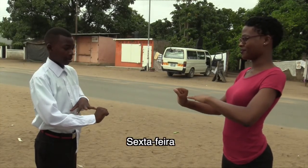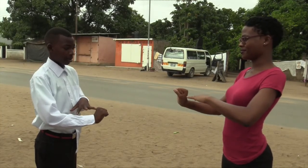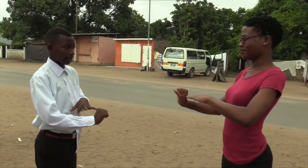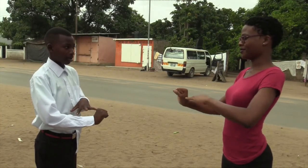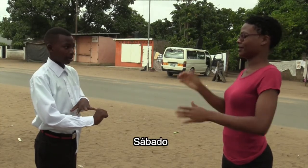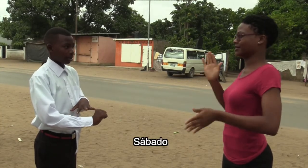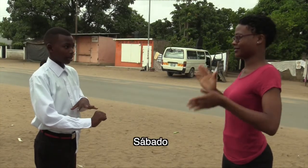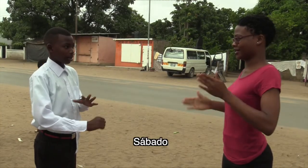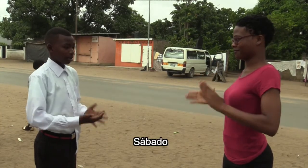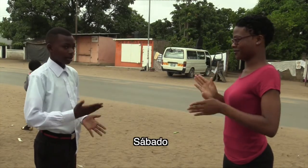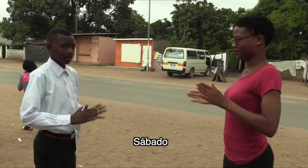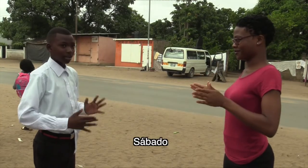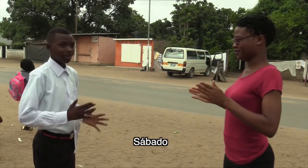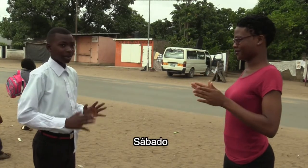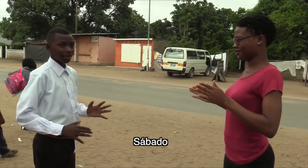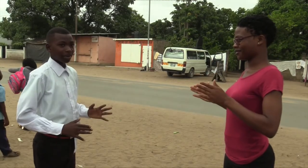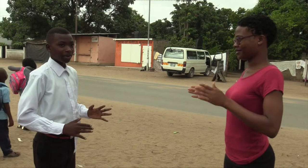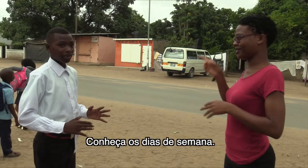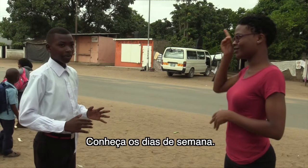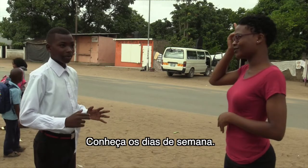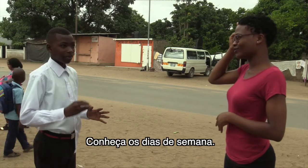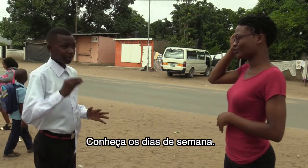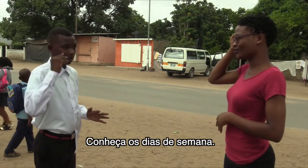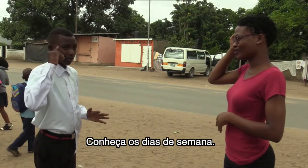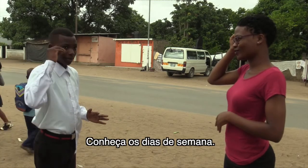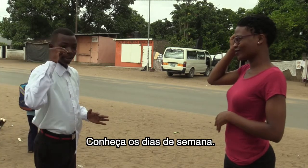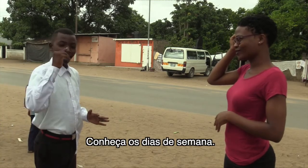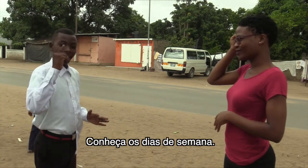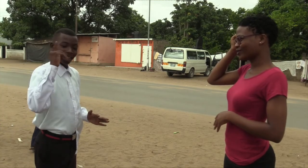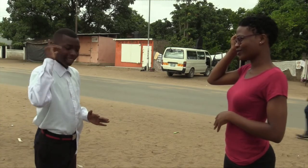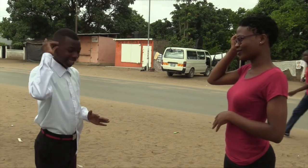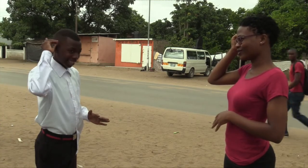Sábado Domingo